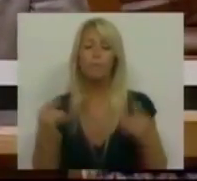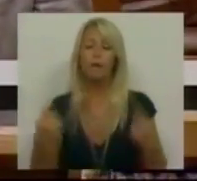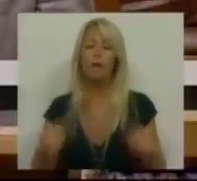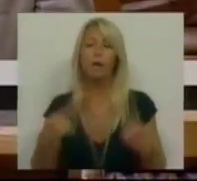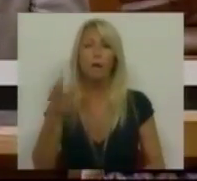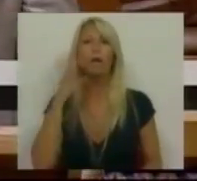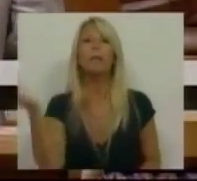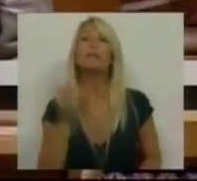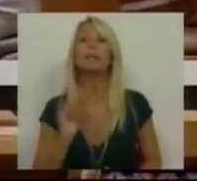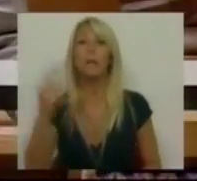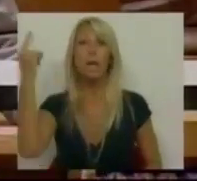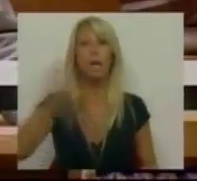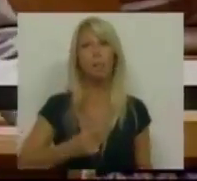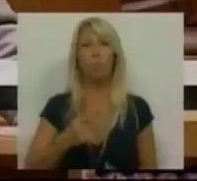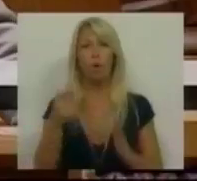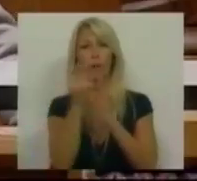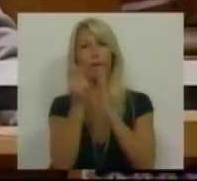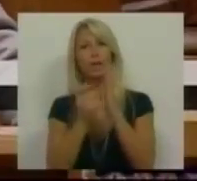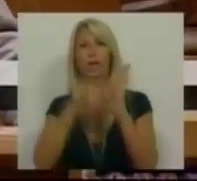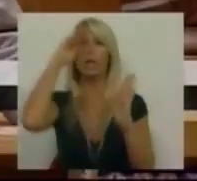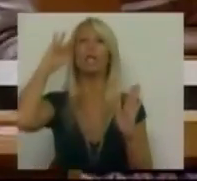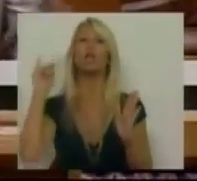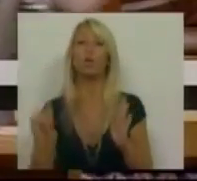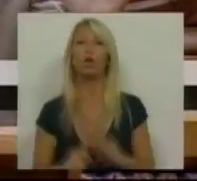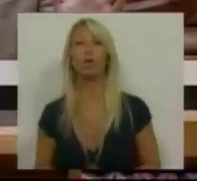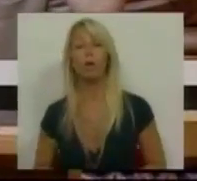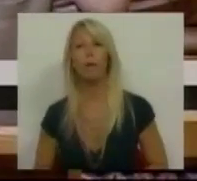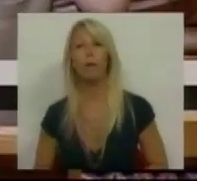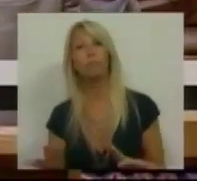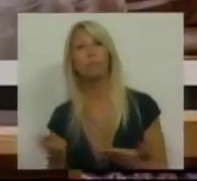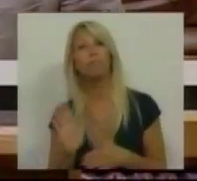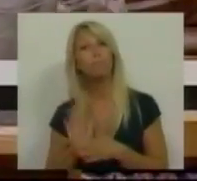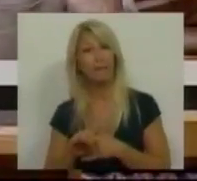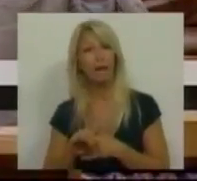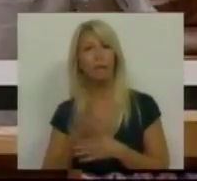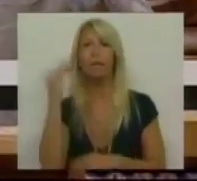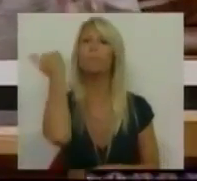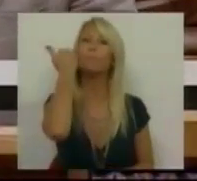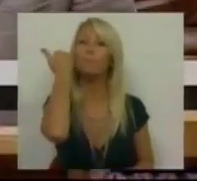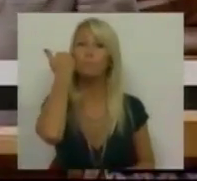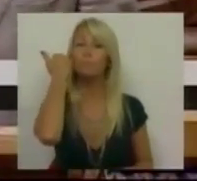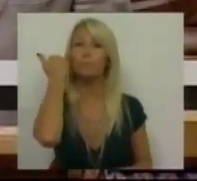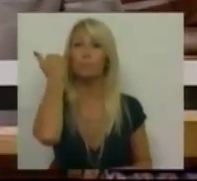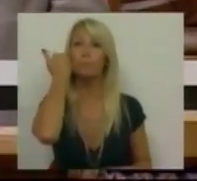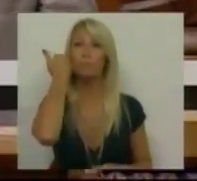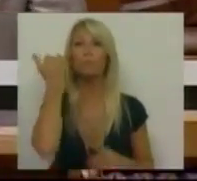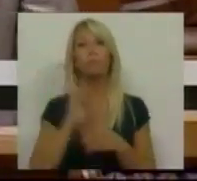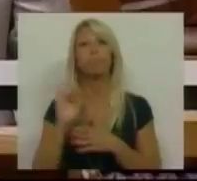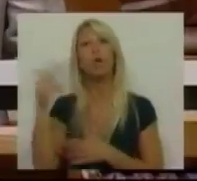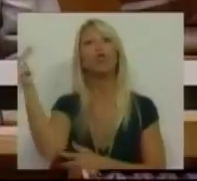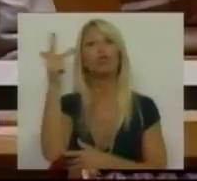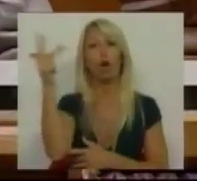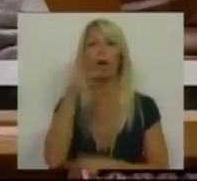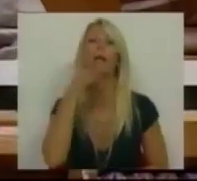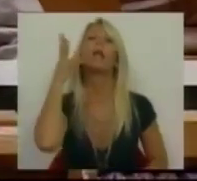tentativa de impor uma agenda ideológica. A carta de Pedro Passos Coelho à Troika